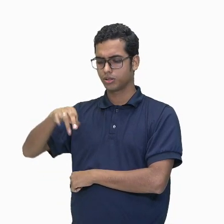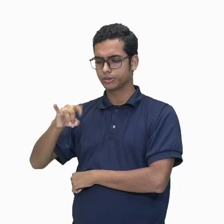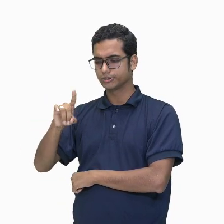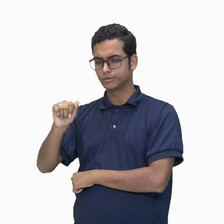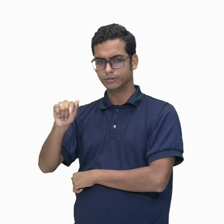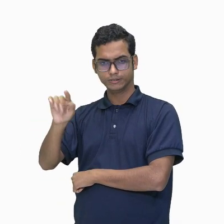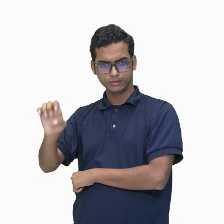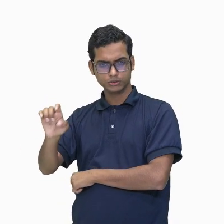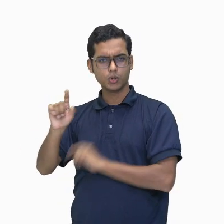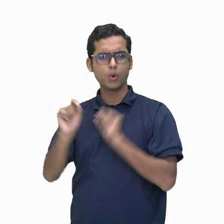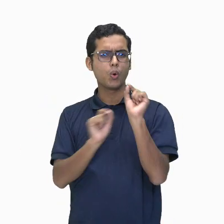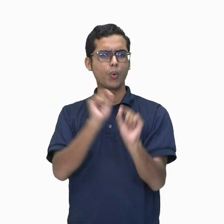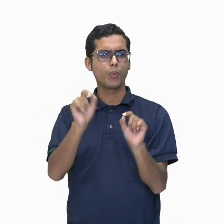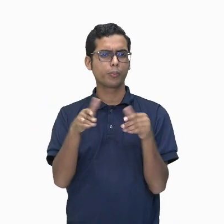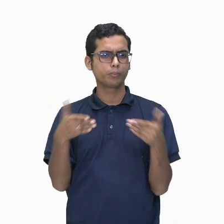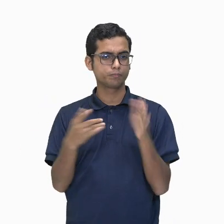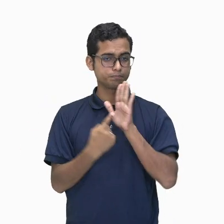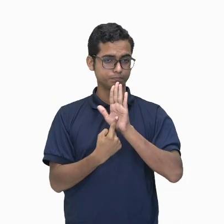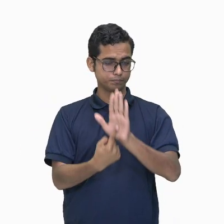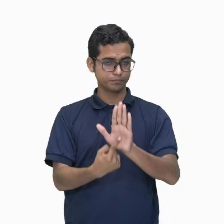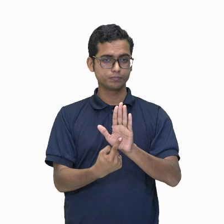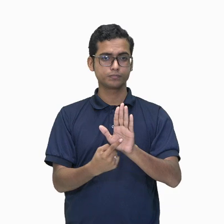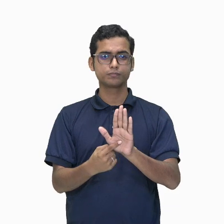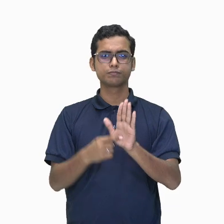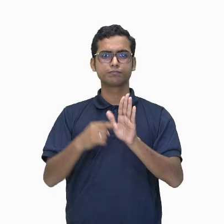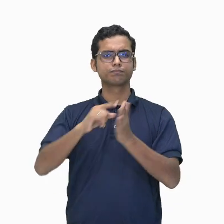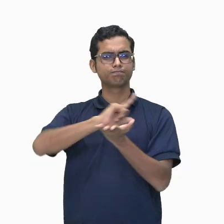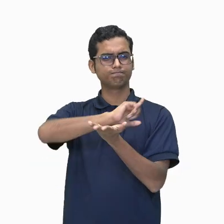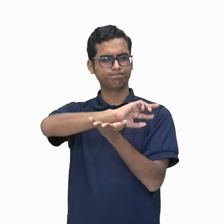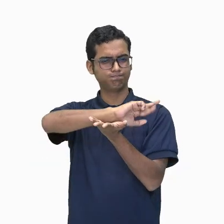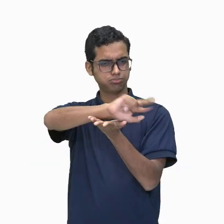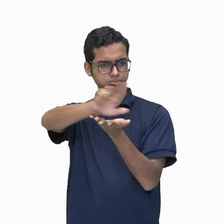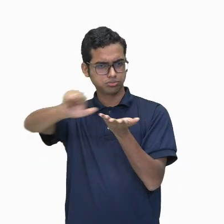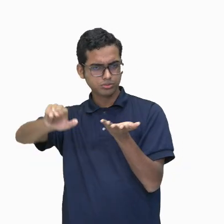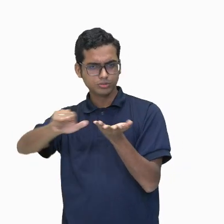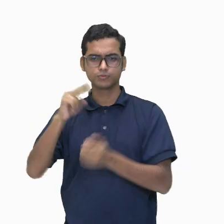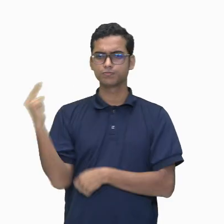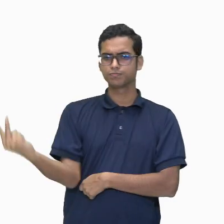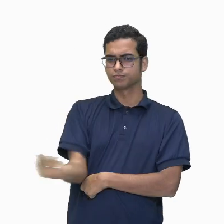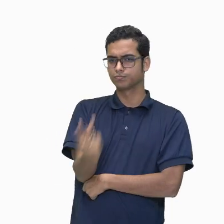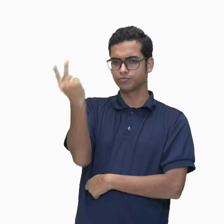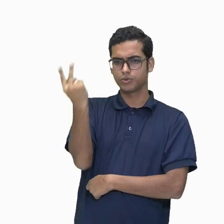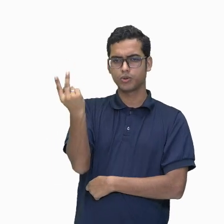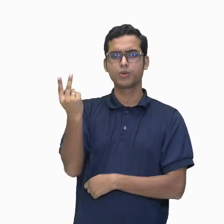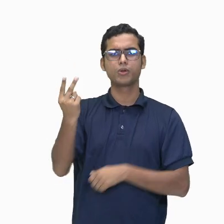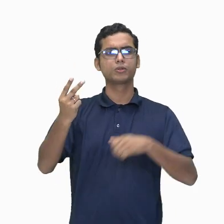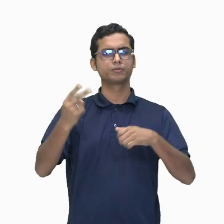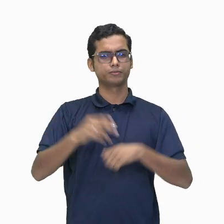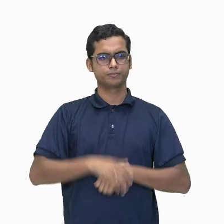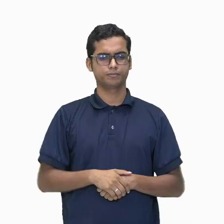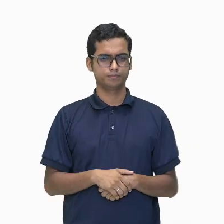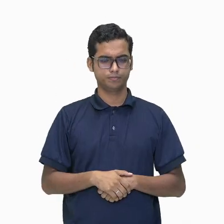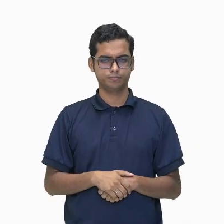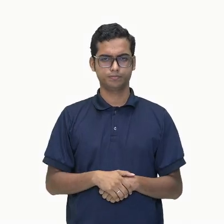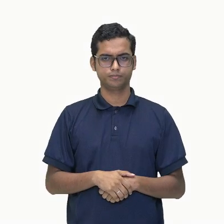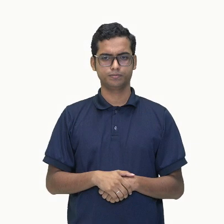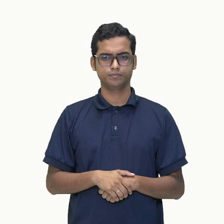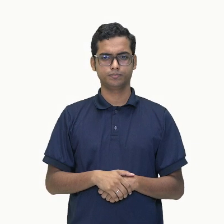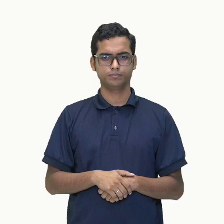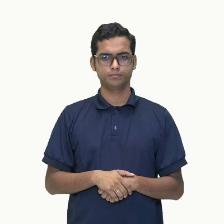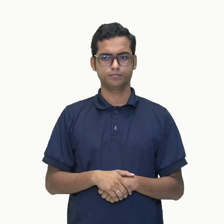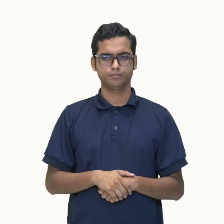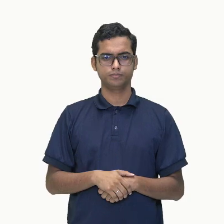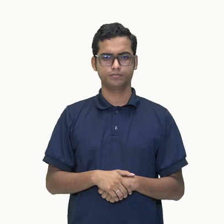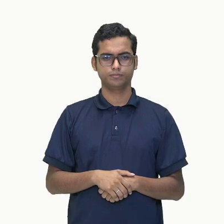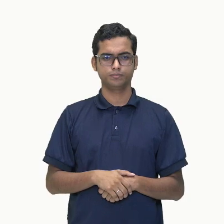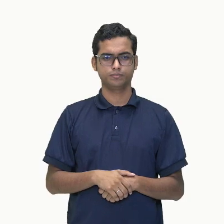A modernidade trouxe uma pluralidade de valores. Ok? Essa pluralidade de